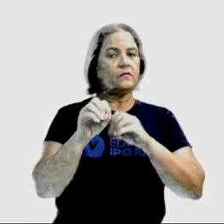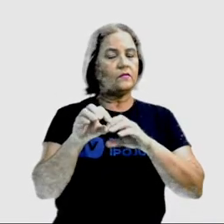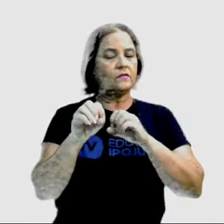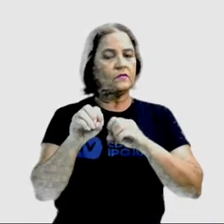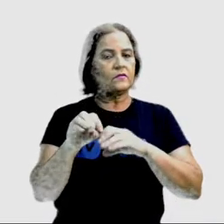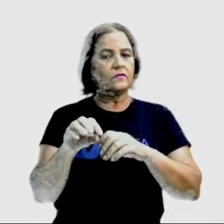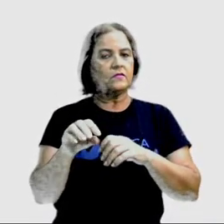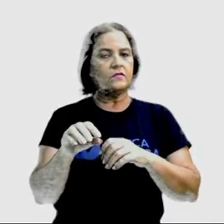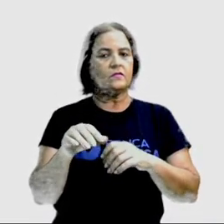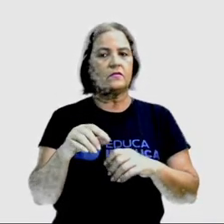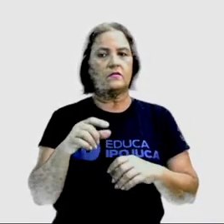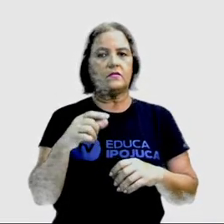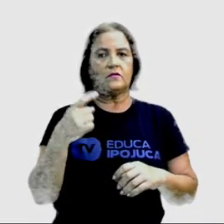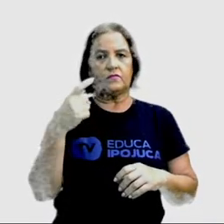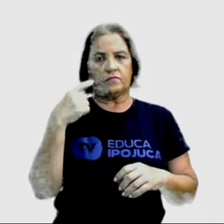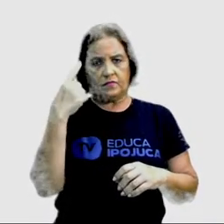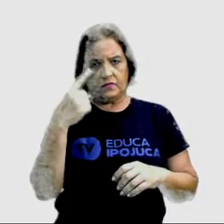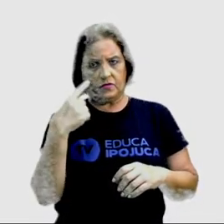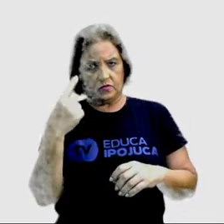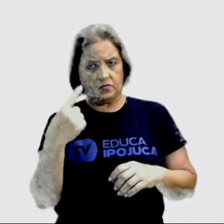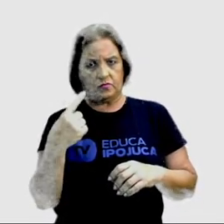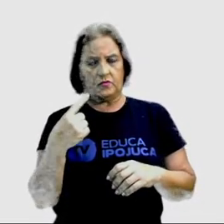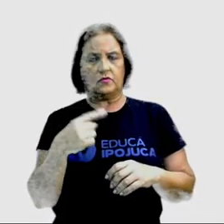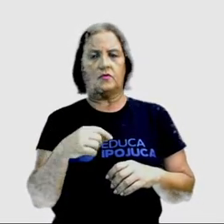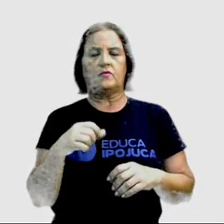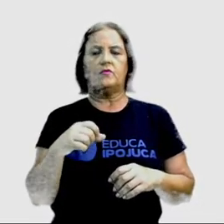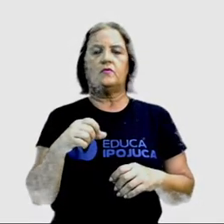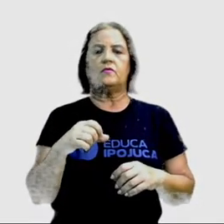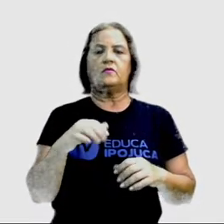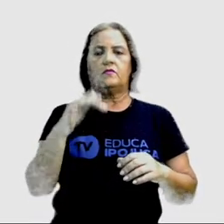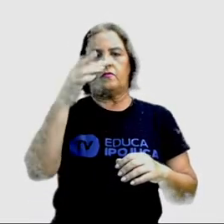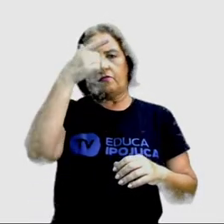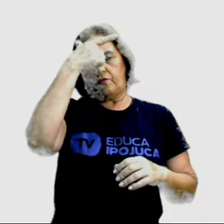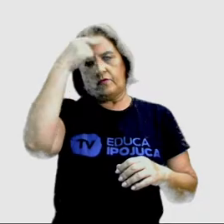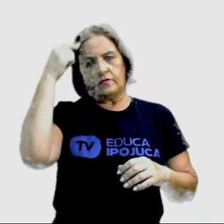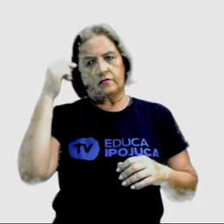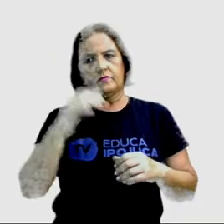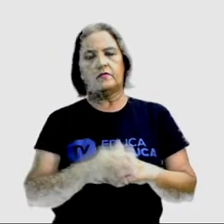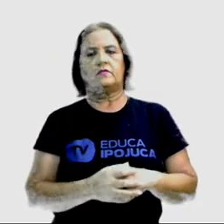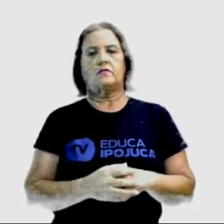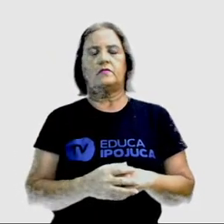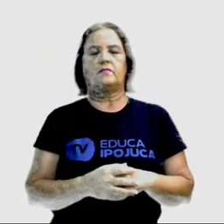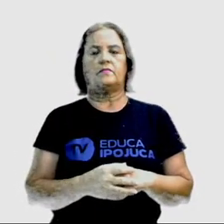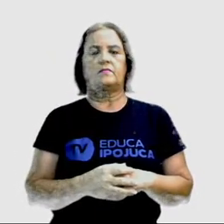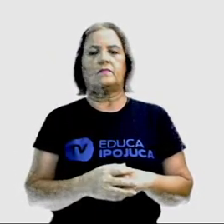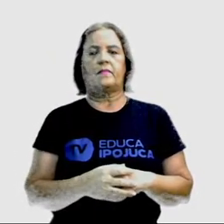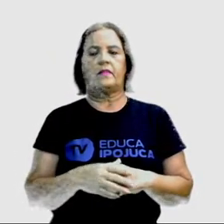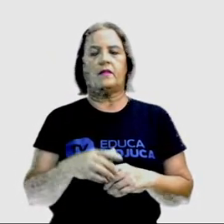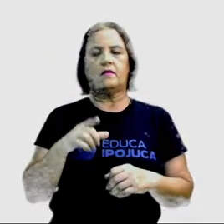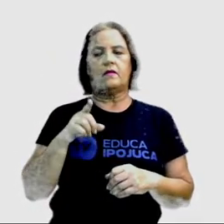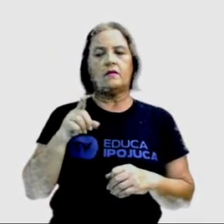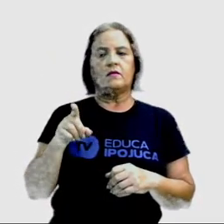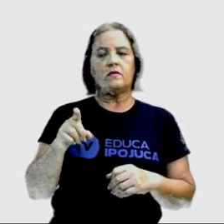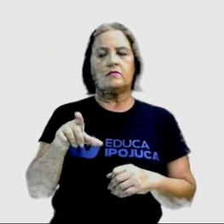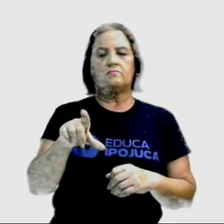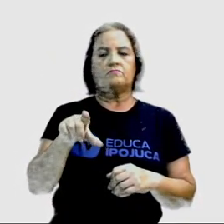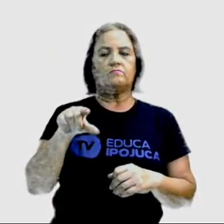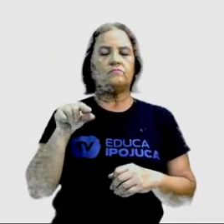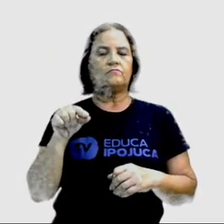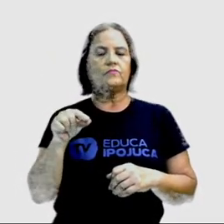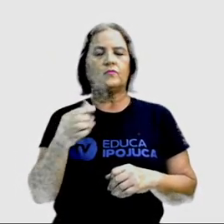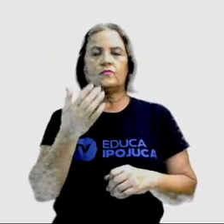universidade de day party for italian food eles preferem comida italiana